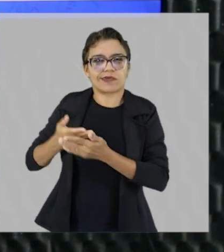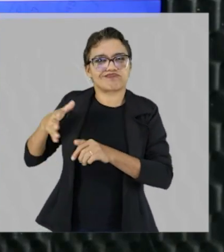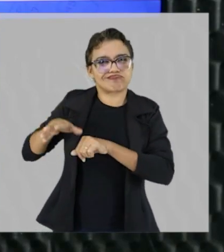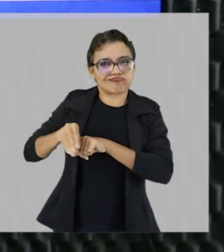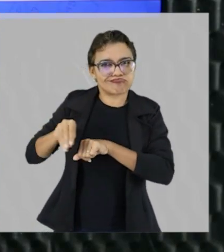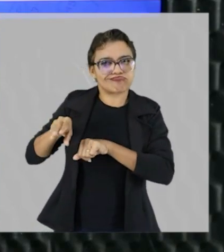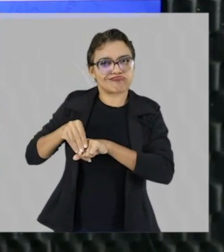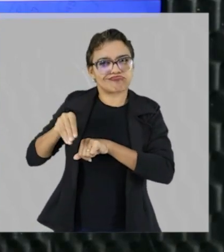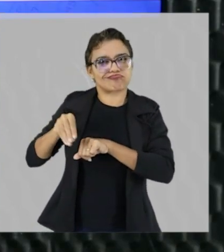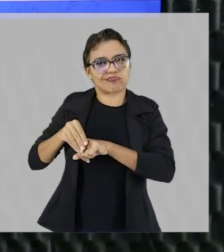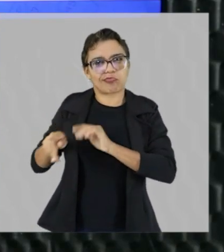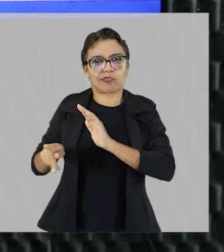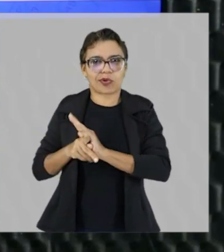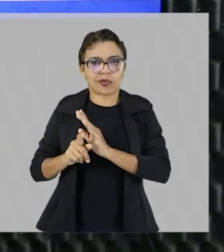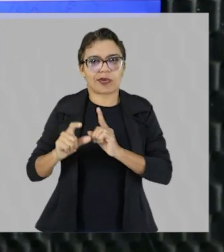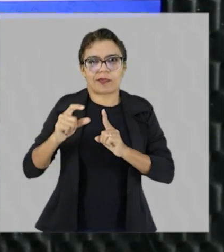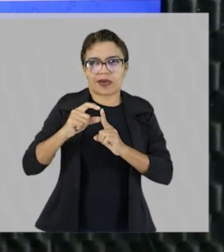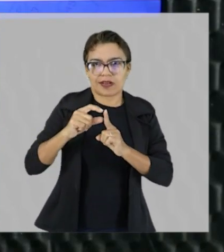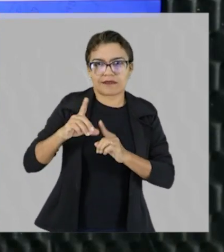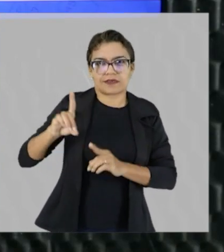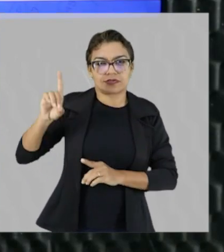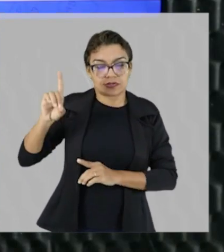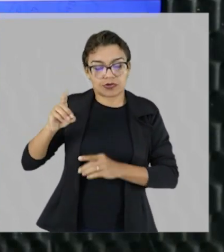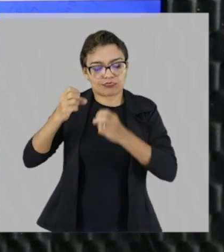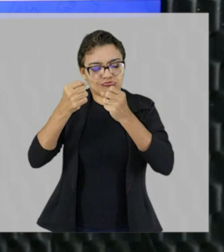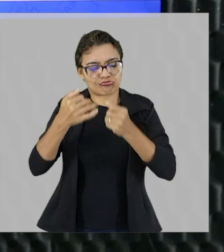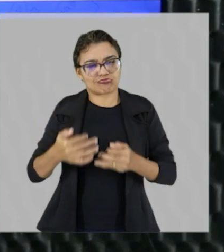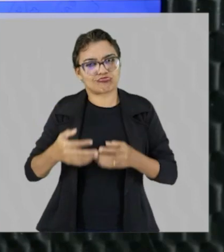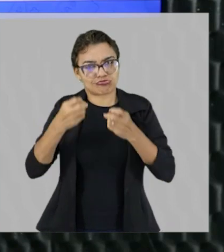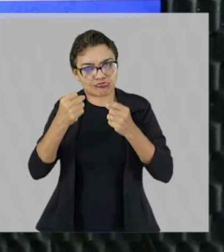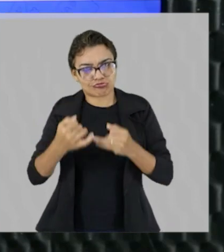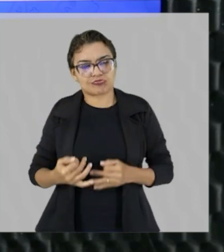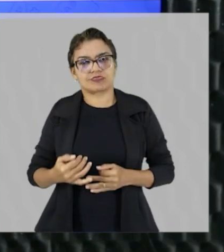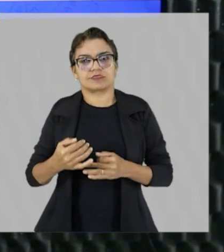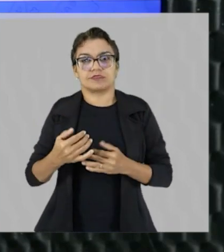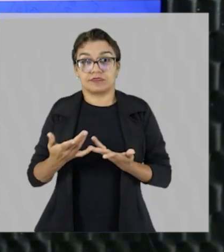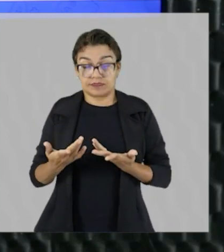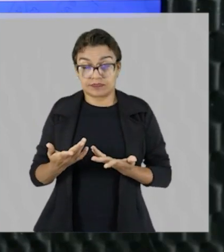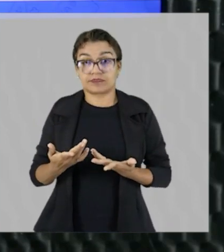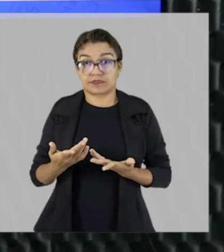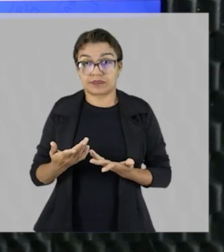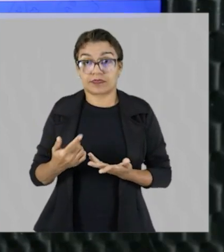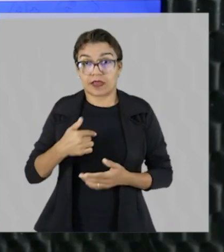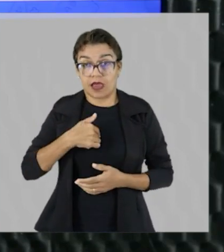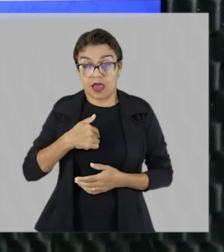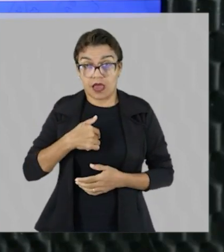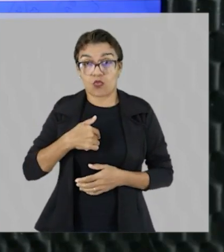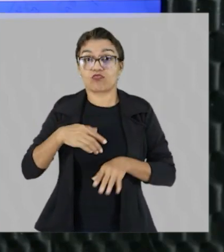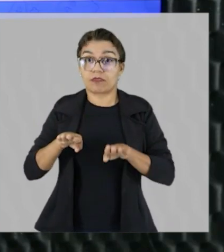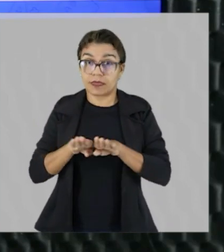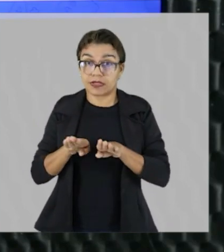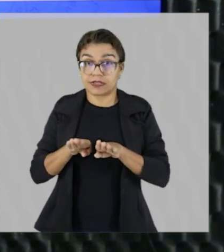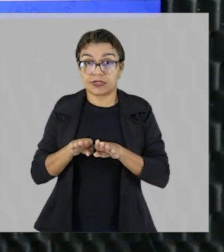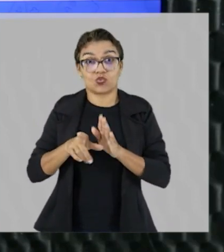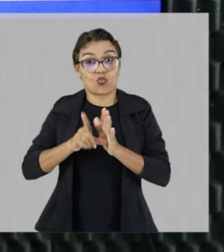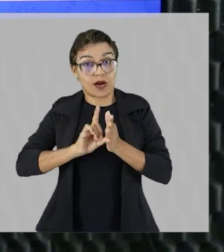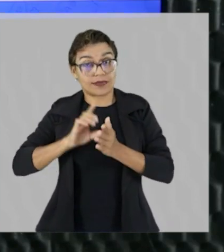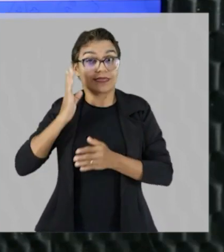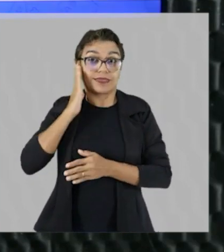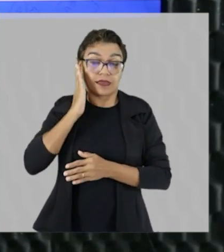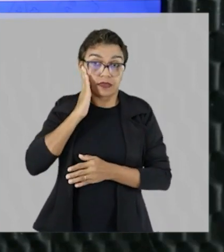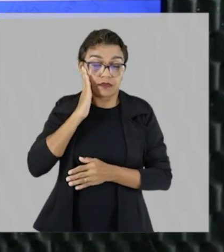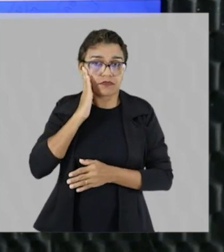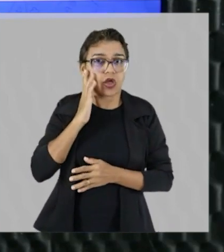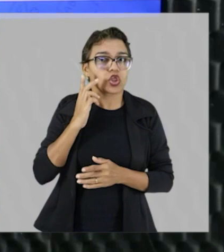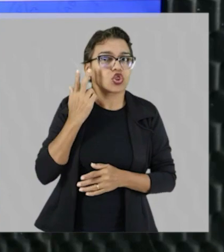conhecimento da palavra para poder explanar, falar e me fazer compreender. É muito